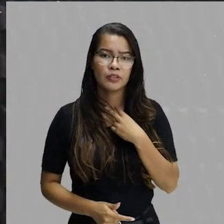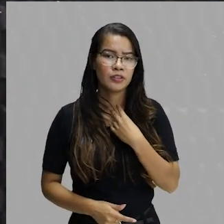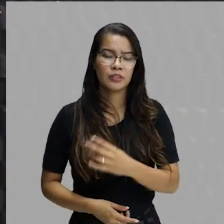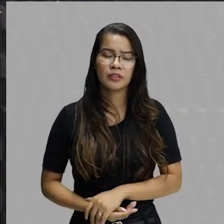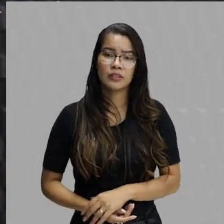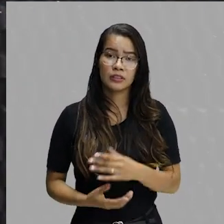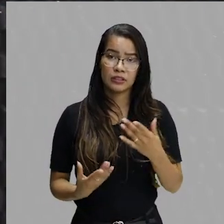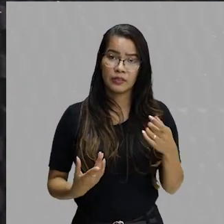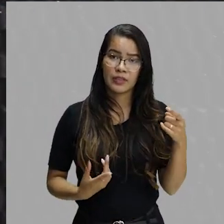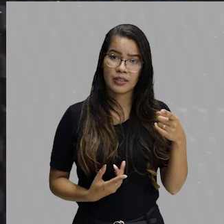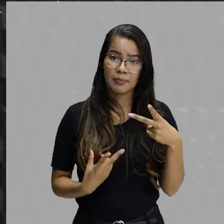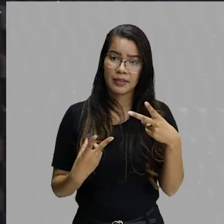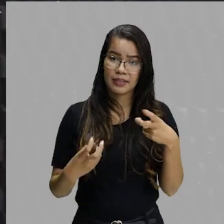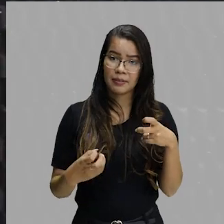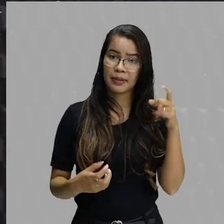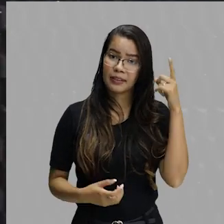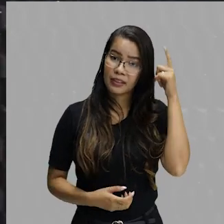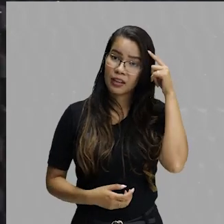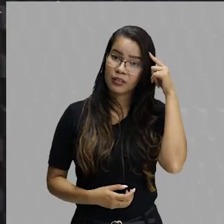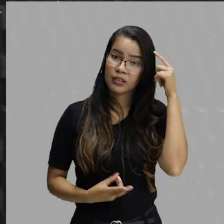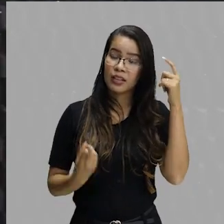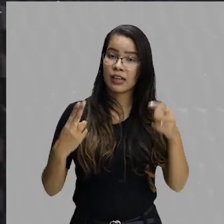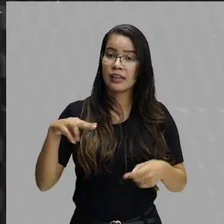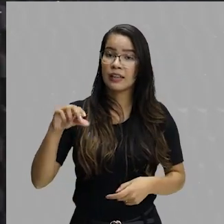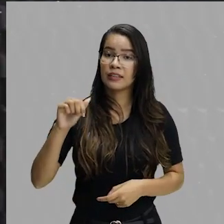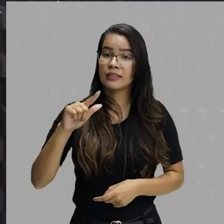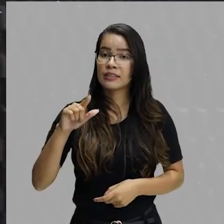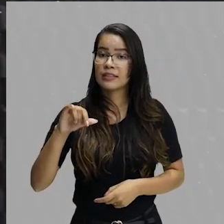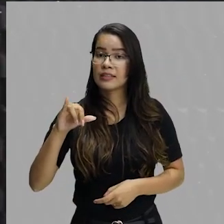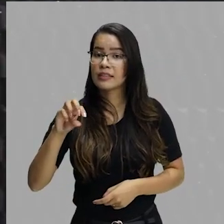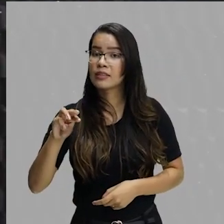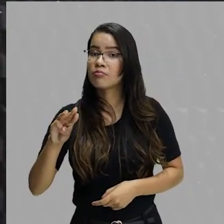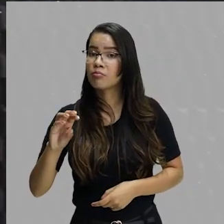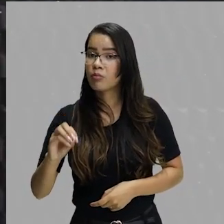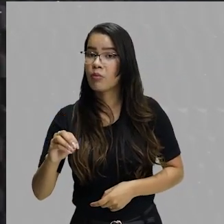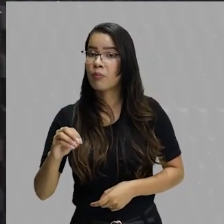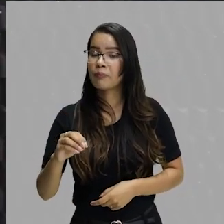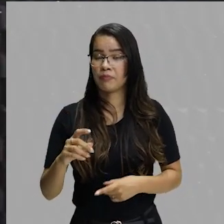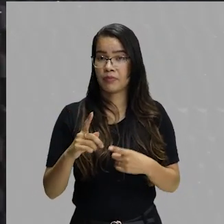vê a ideia do nazismo. O ariano, uma raça pura,